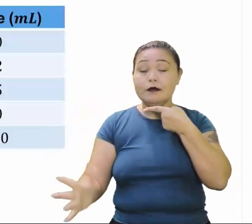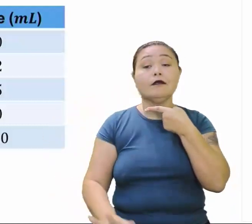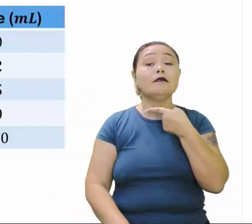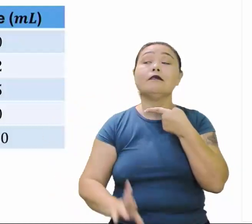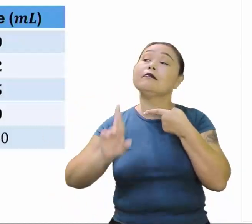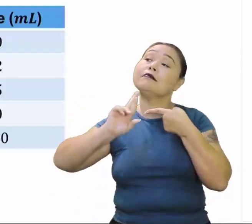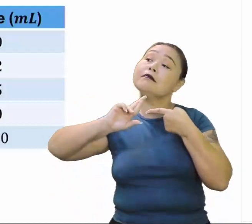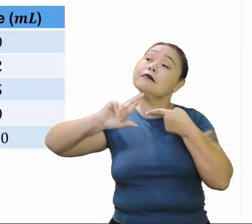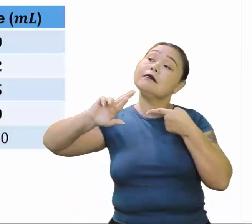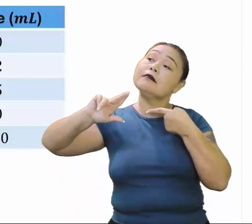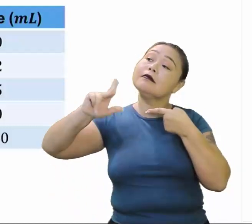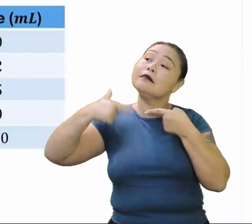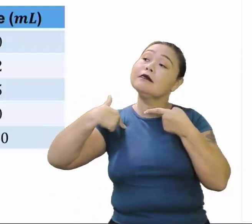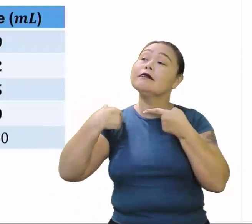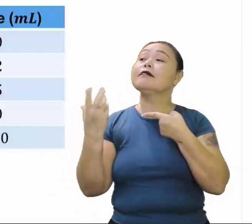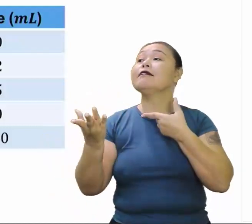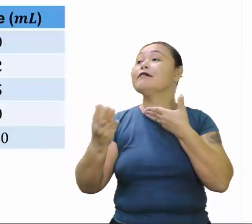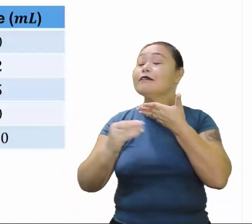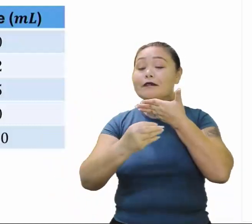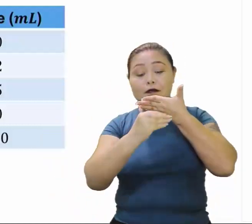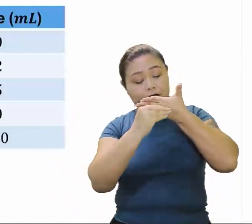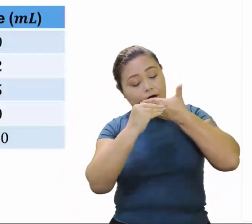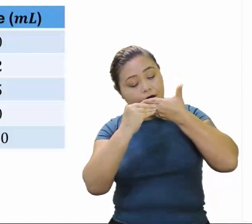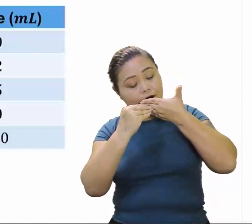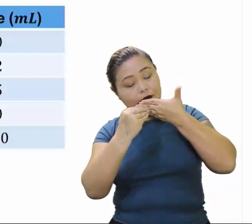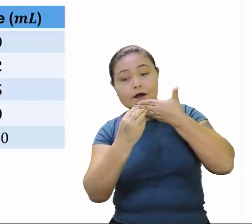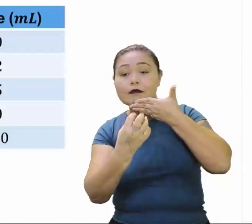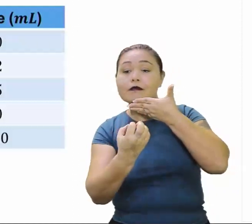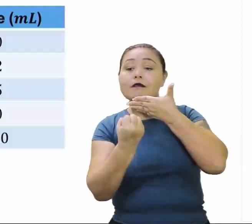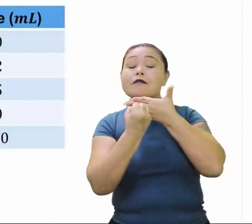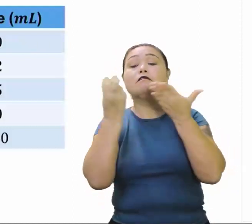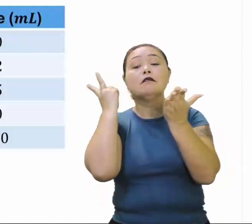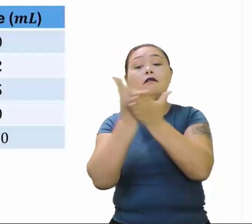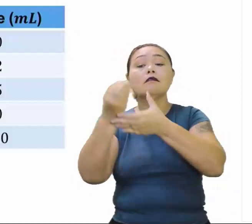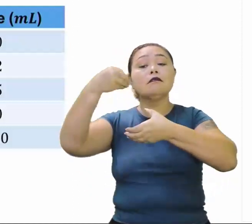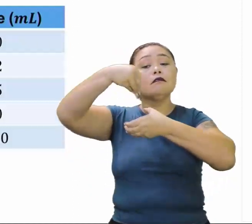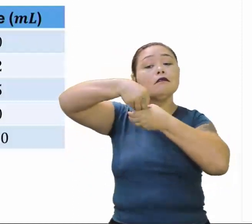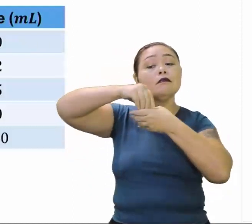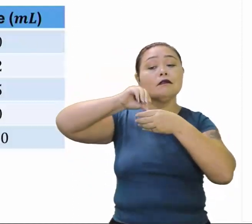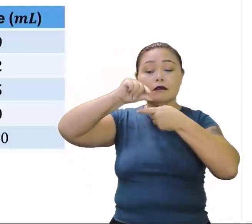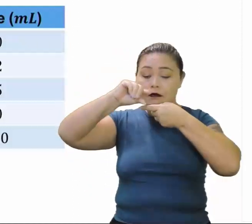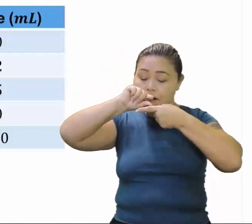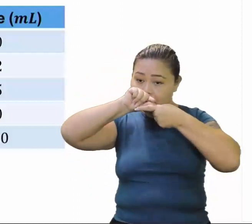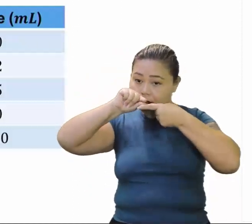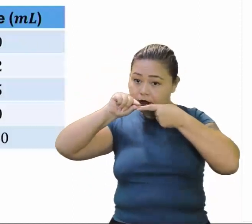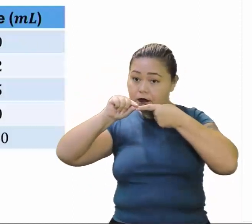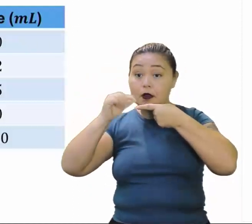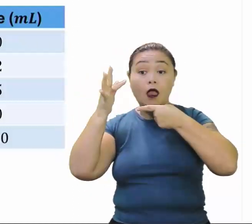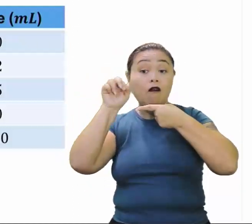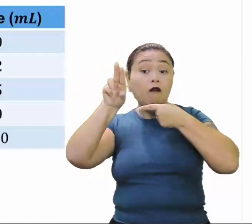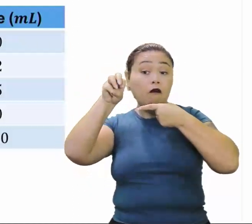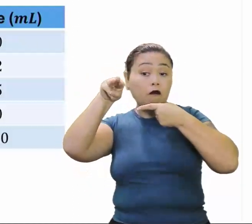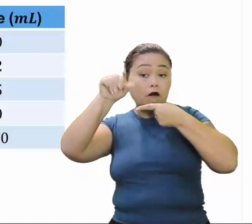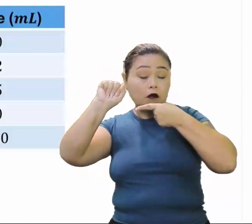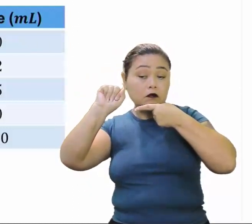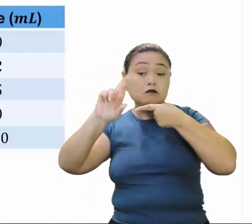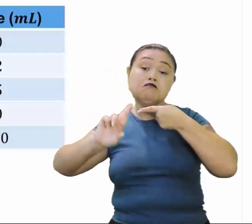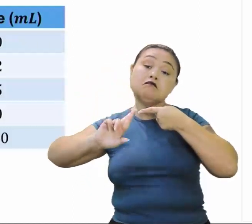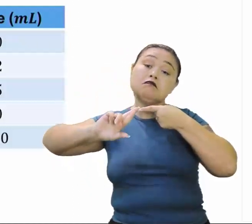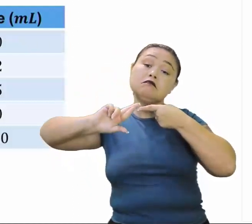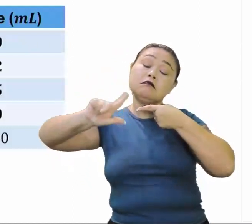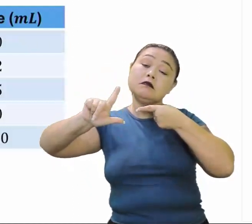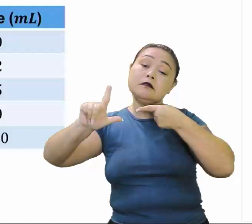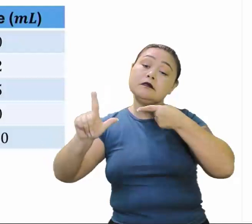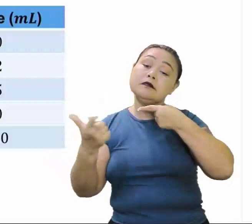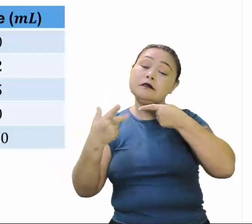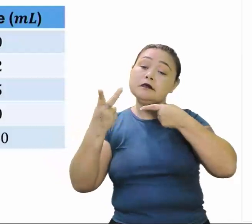de diferentes marcas têm os mesmos componentes em suas formulações, diferindo apenas